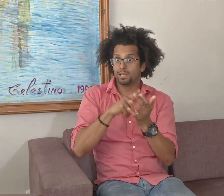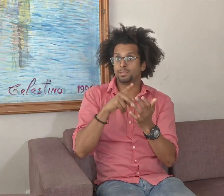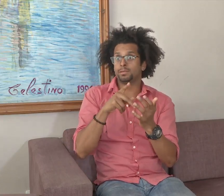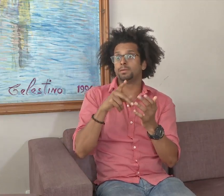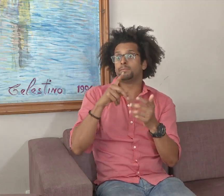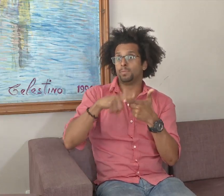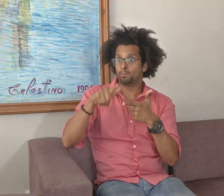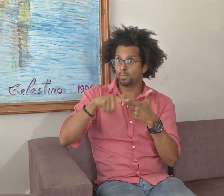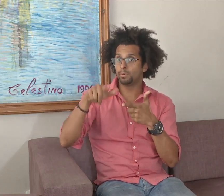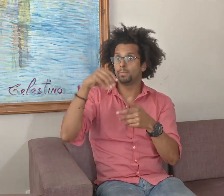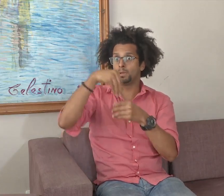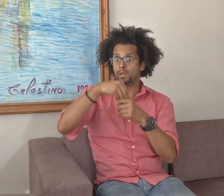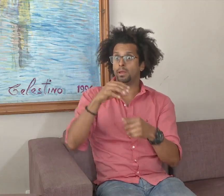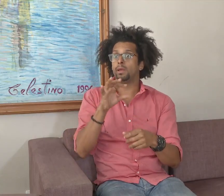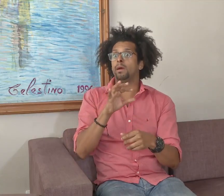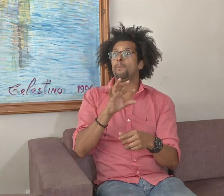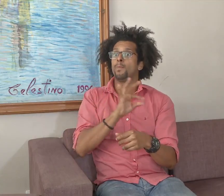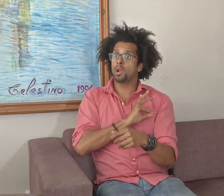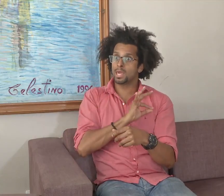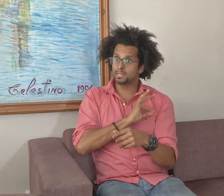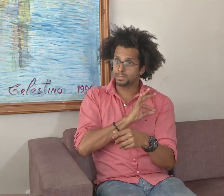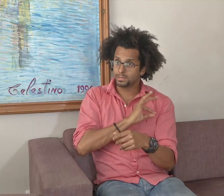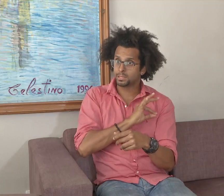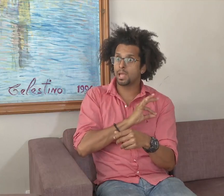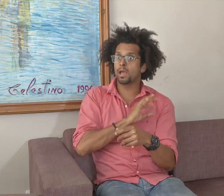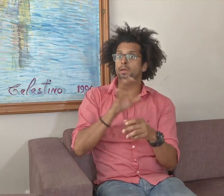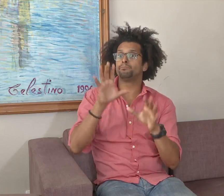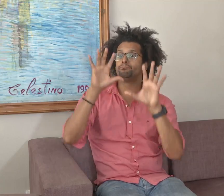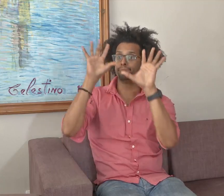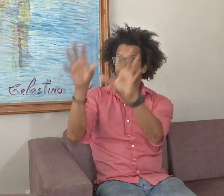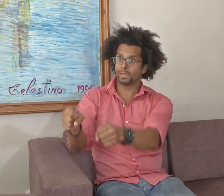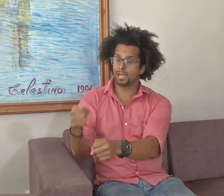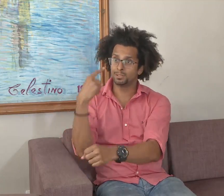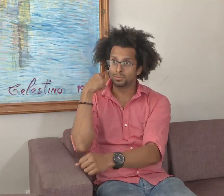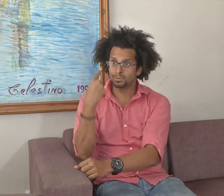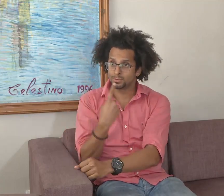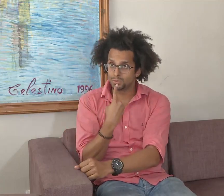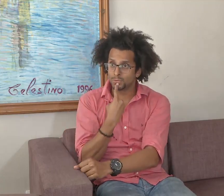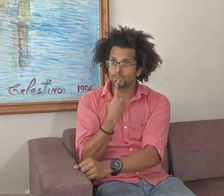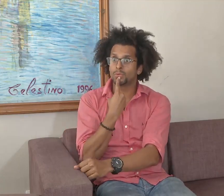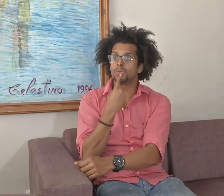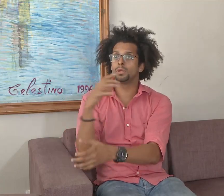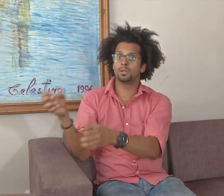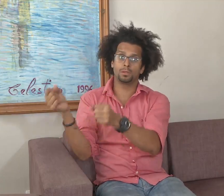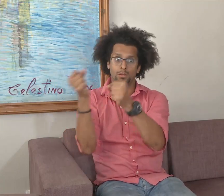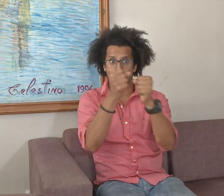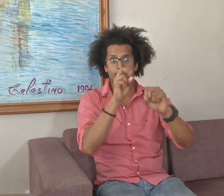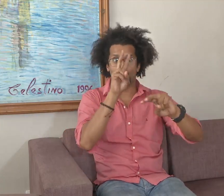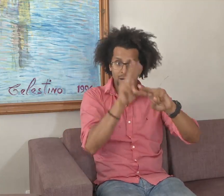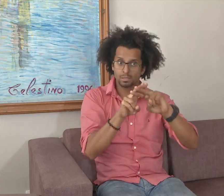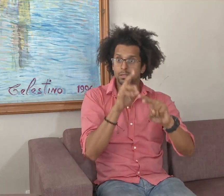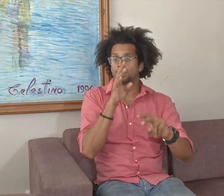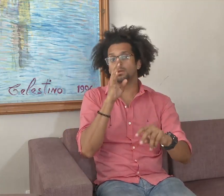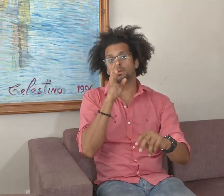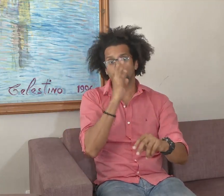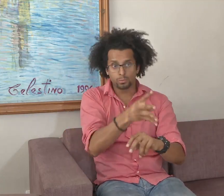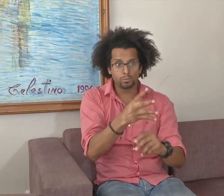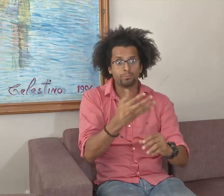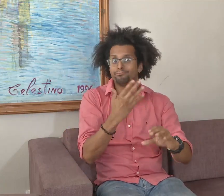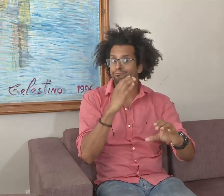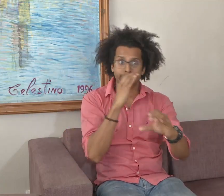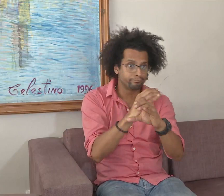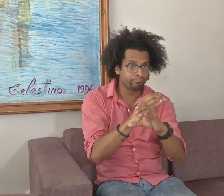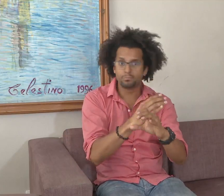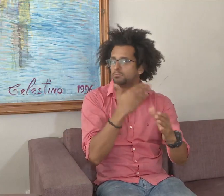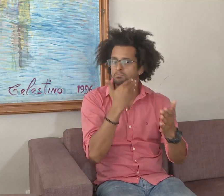Então, o filme conta sobre um caso policial em que a polícia pega um surdo e ele é preso, mas